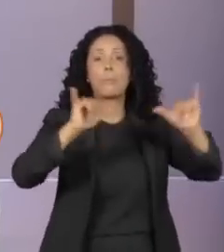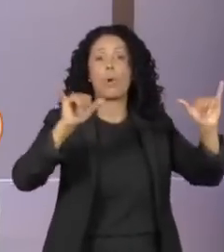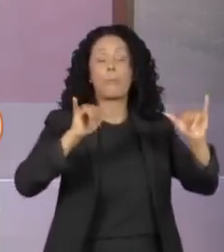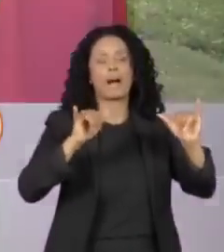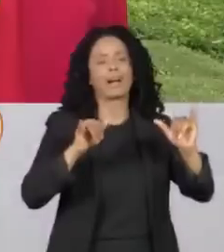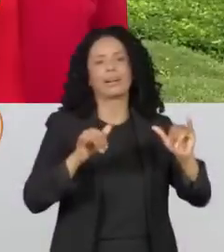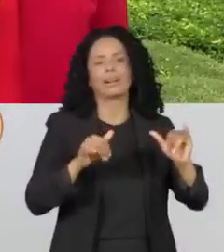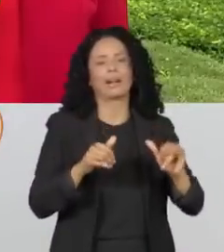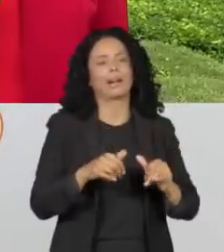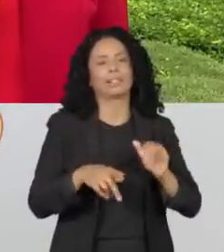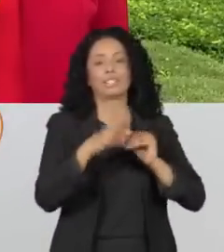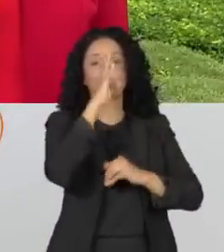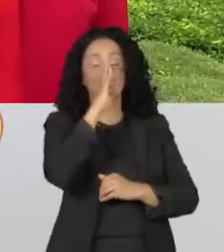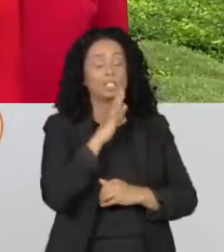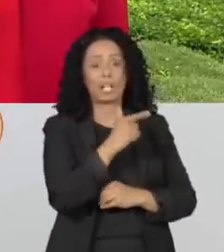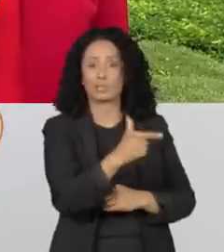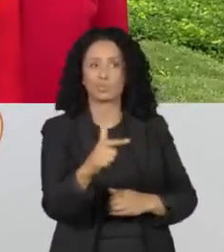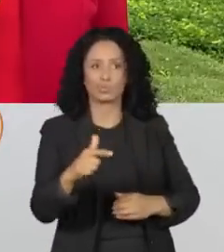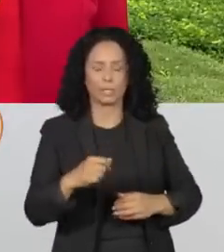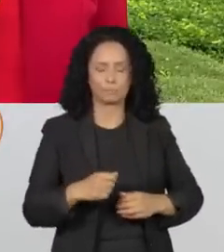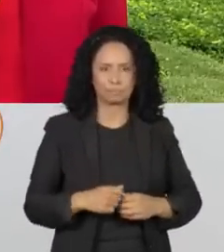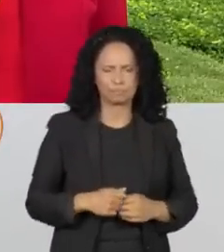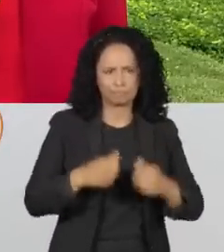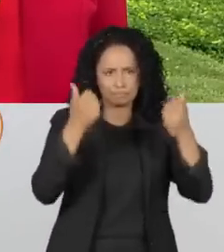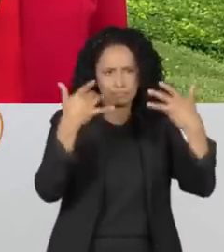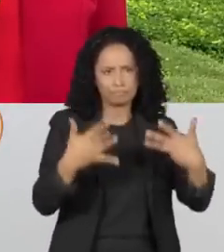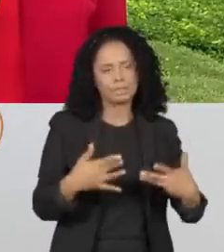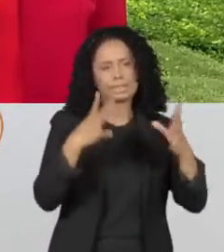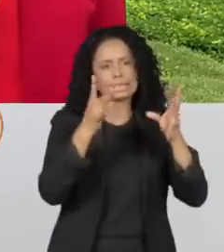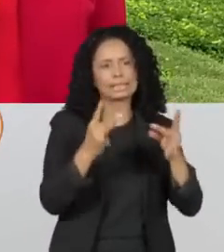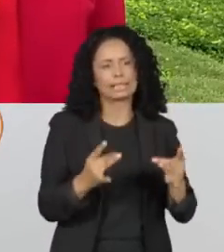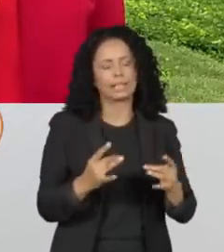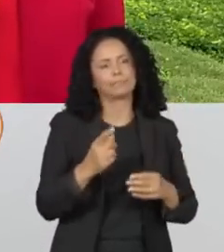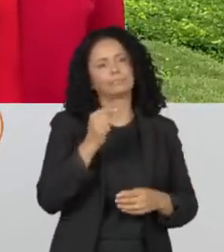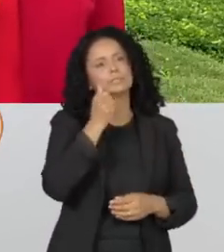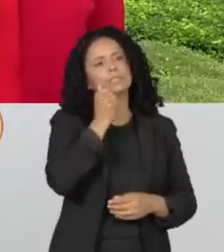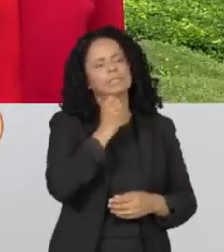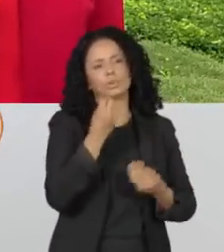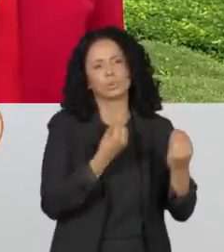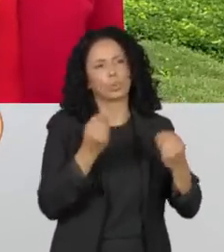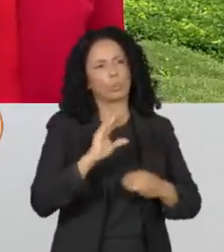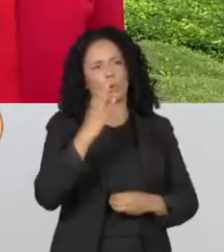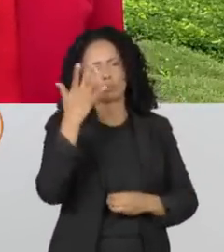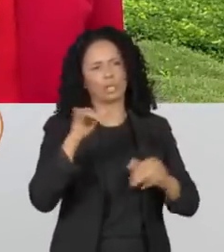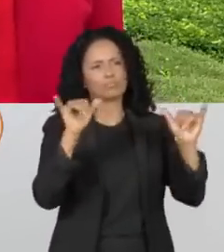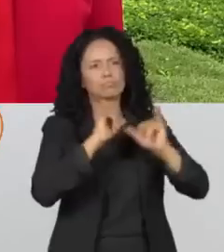da propaganda gratuita. Quem explica pra gente é a Aline Porcina. Aline.